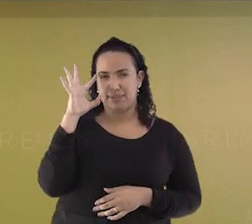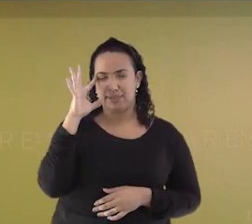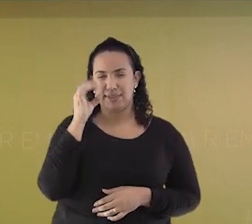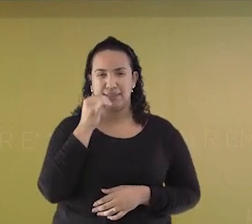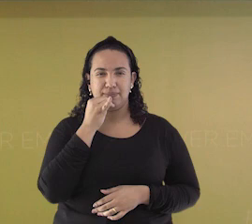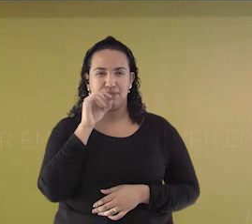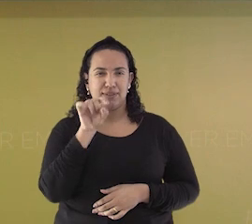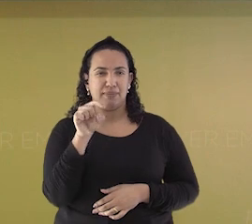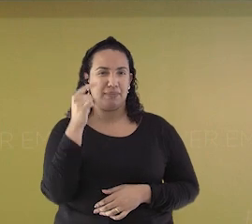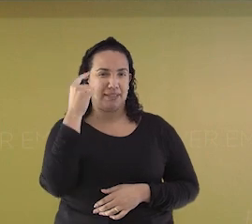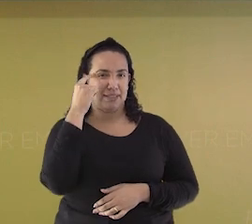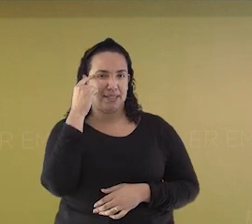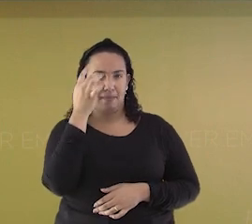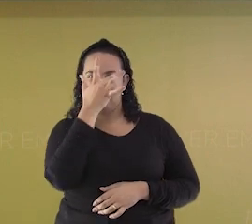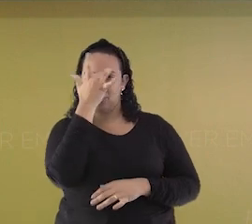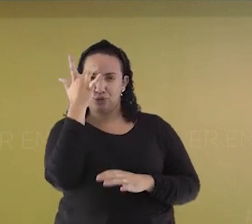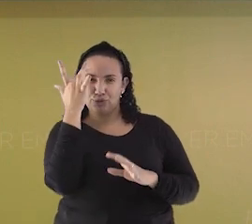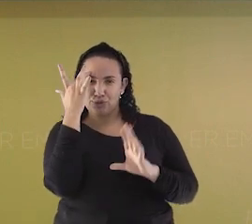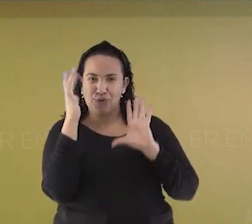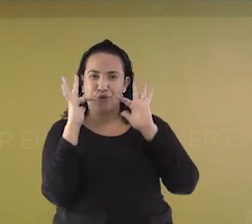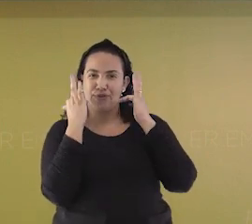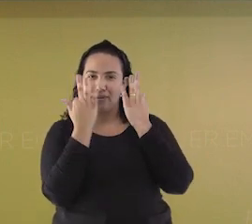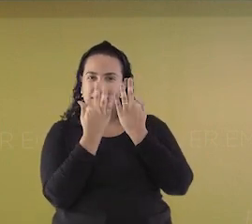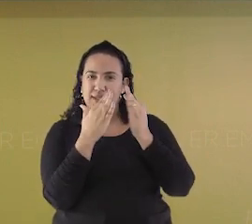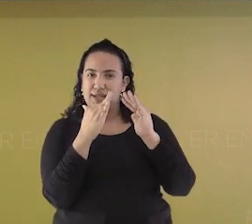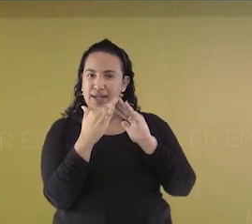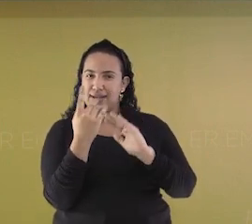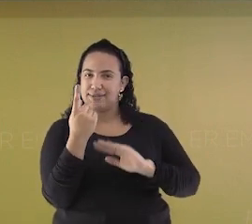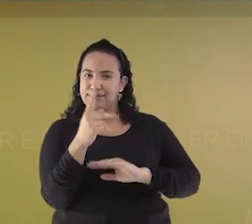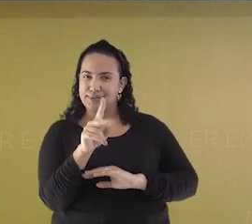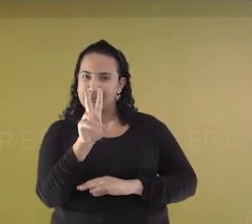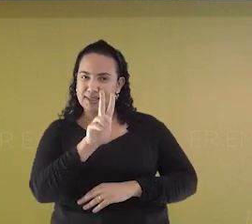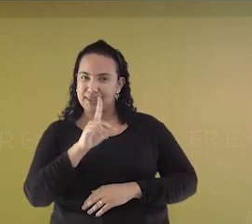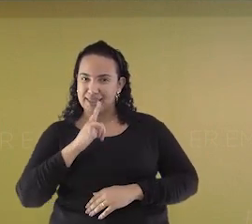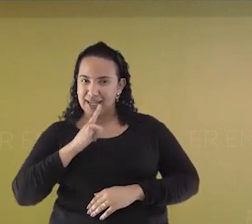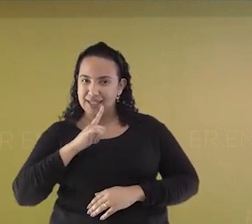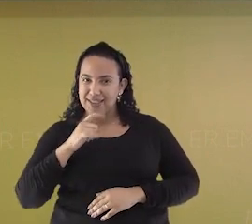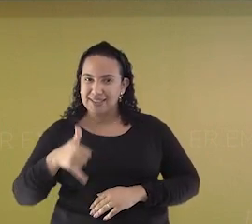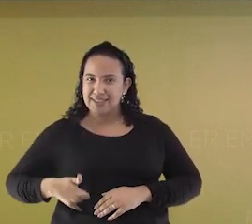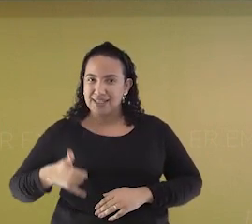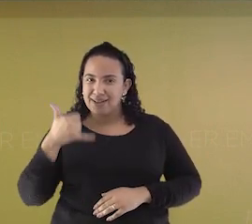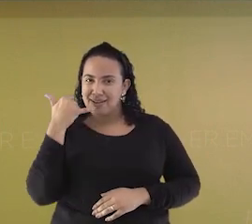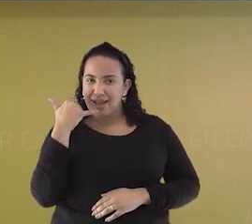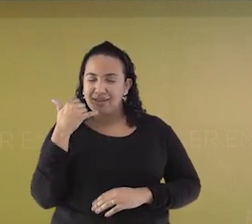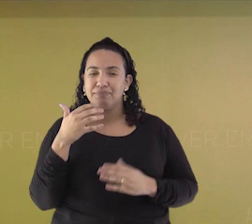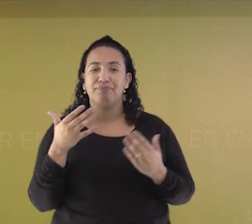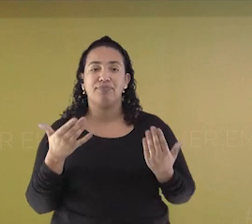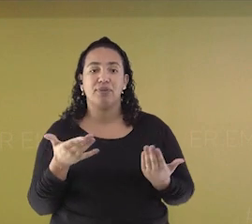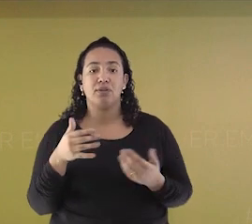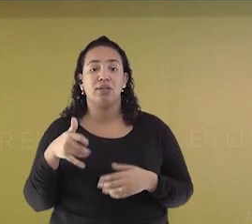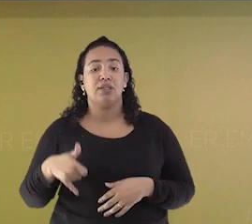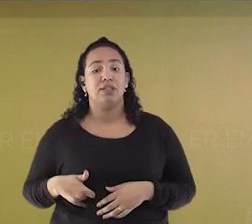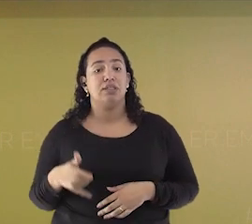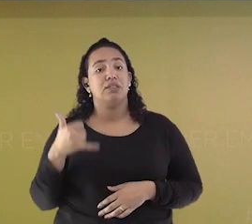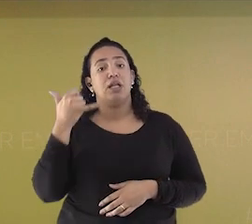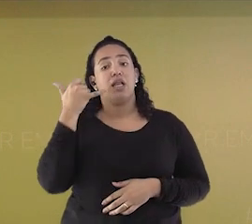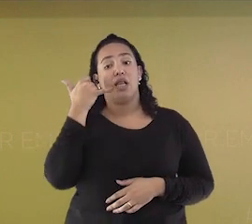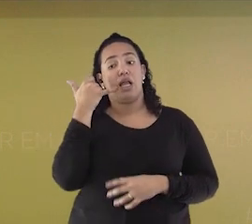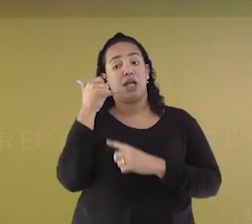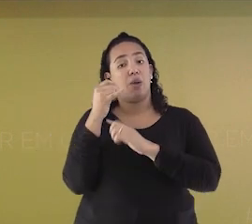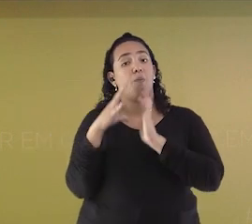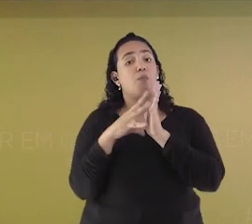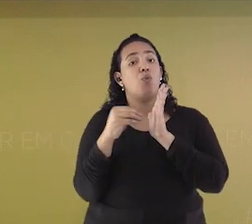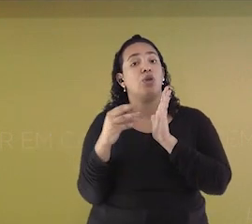se você pensar nas pessoas aí da sua casa que utilizam o celular. Quantas vezes essas pessoas trocaram